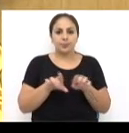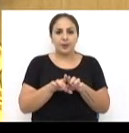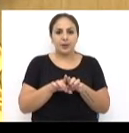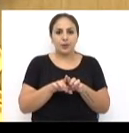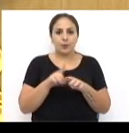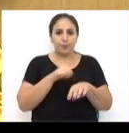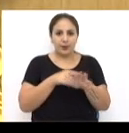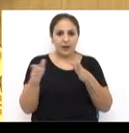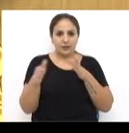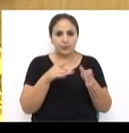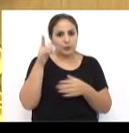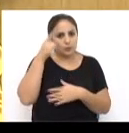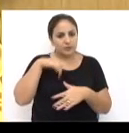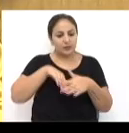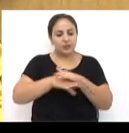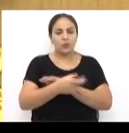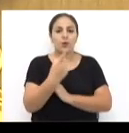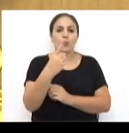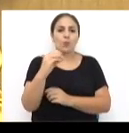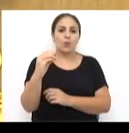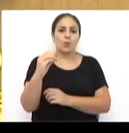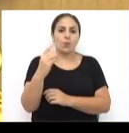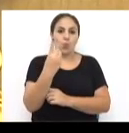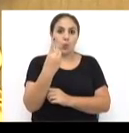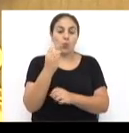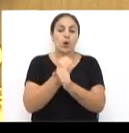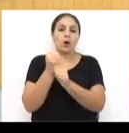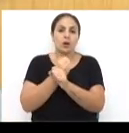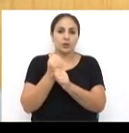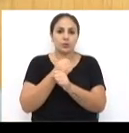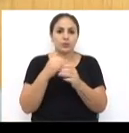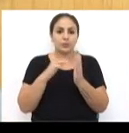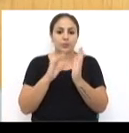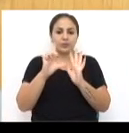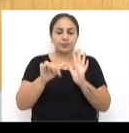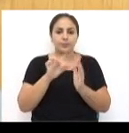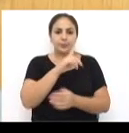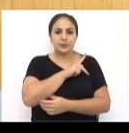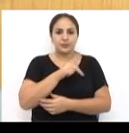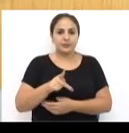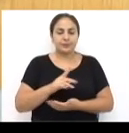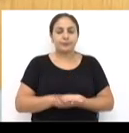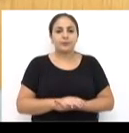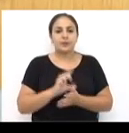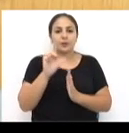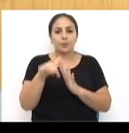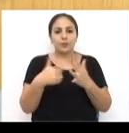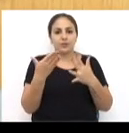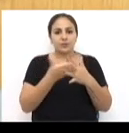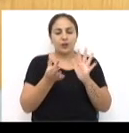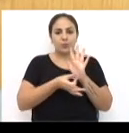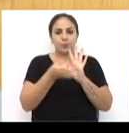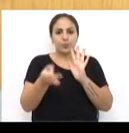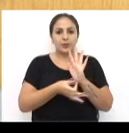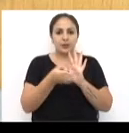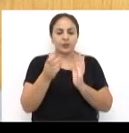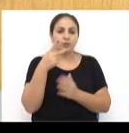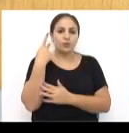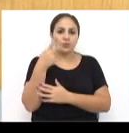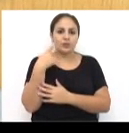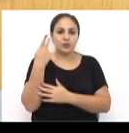se adequarem é de 1 ano após a sanção presidencial. E depois do intervalo, a opinião dos vereadores sobre